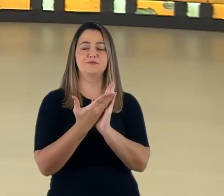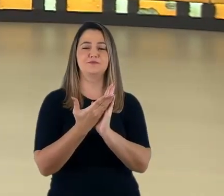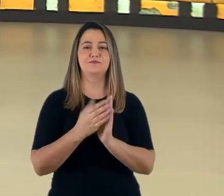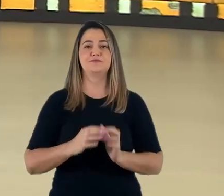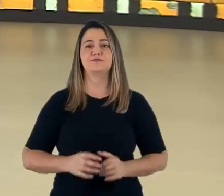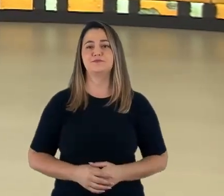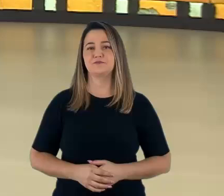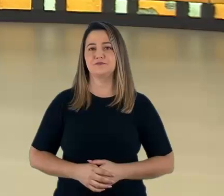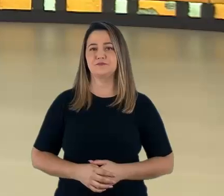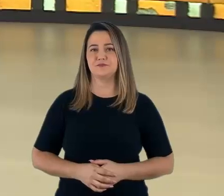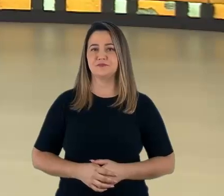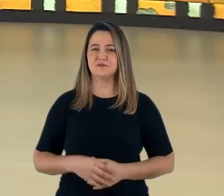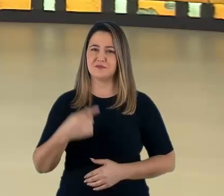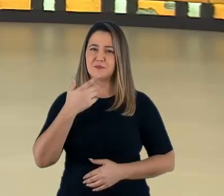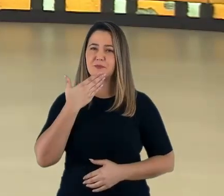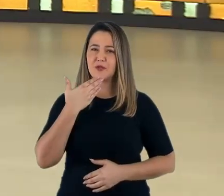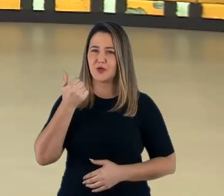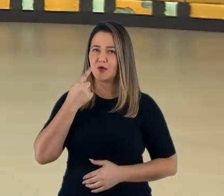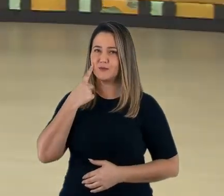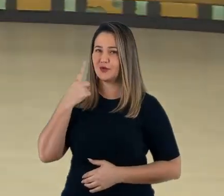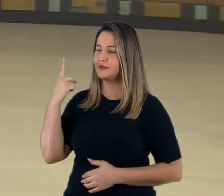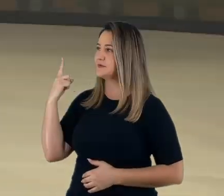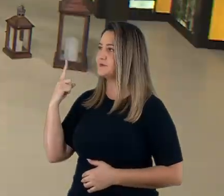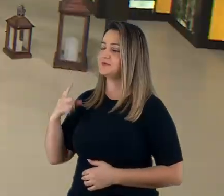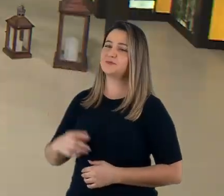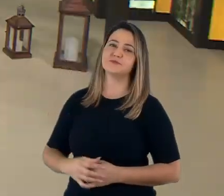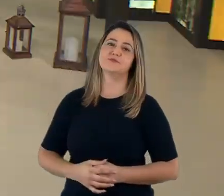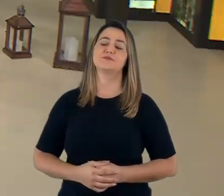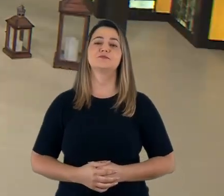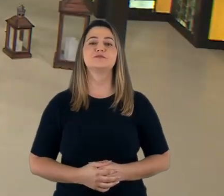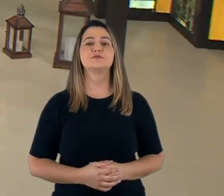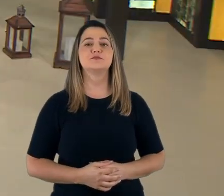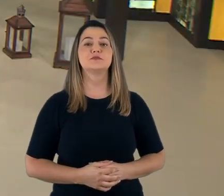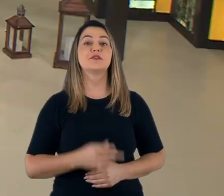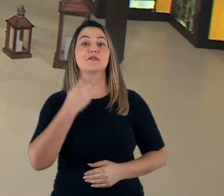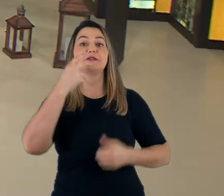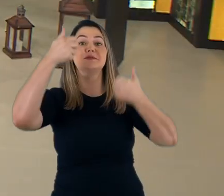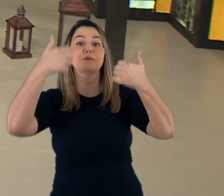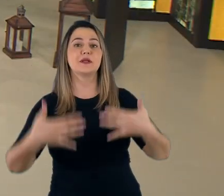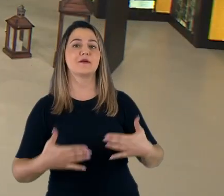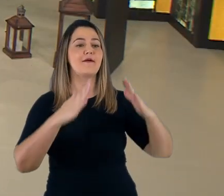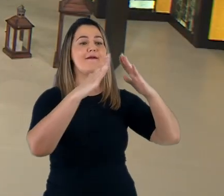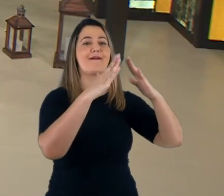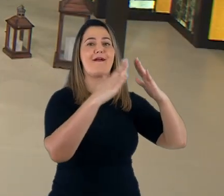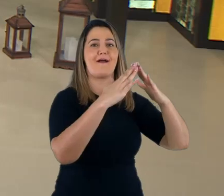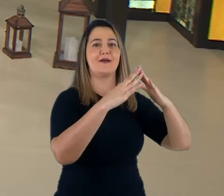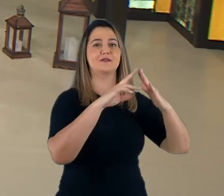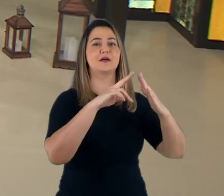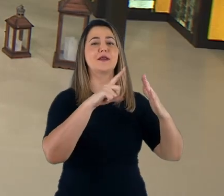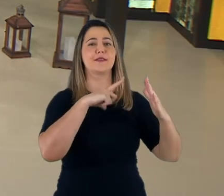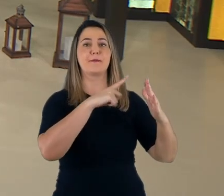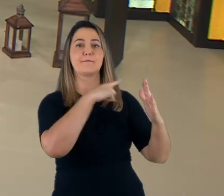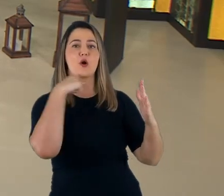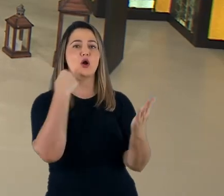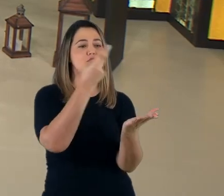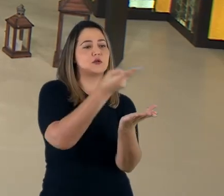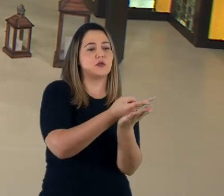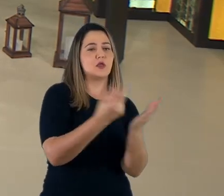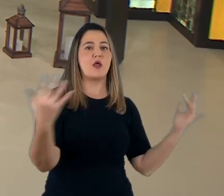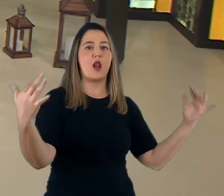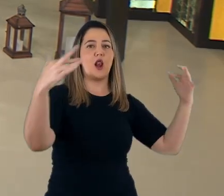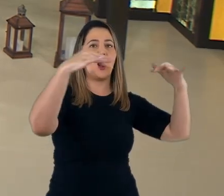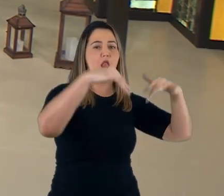diz exatamente o que nós vamos ver aqui. Aliás, vamos ver no telão. Ele está aqui. É melhor ir a uma casa onde há